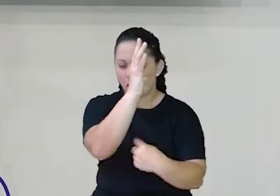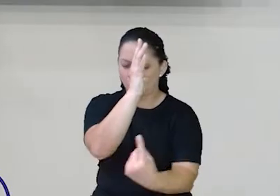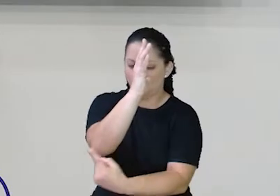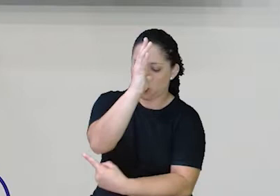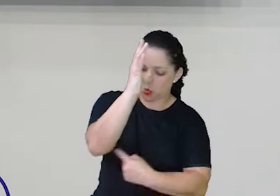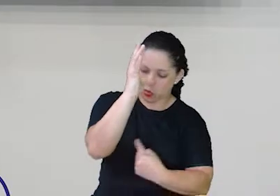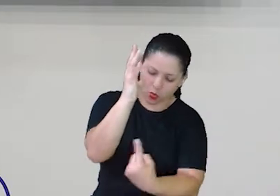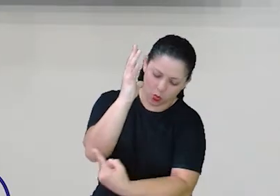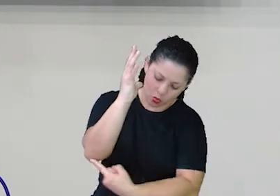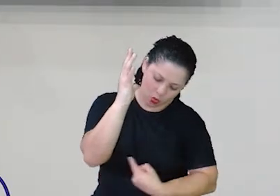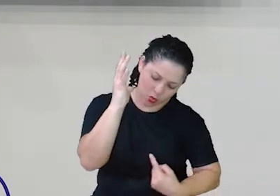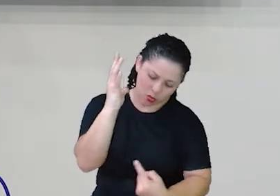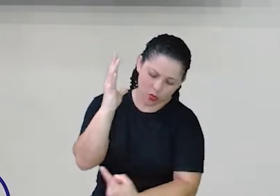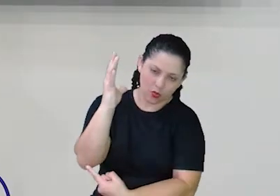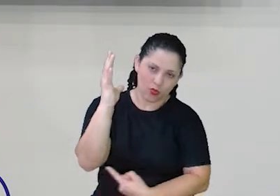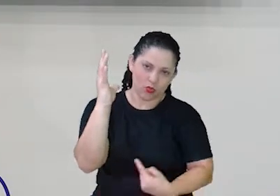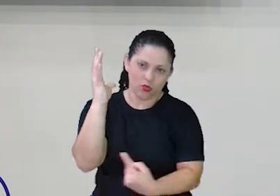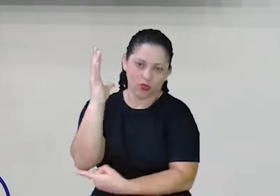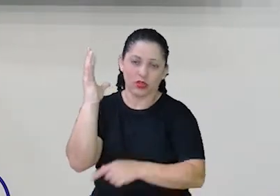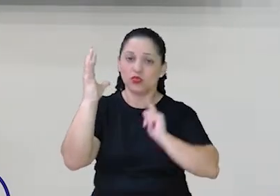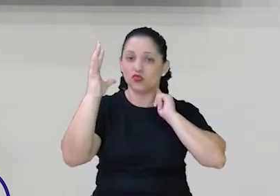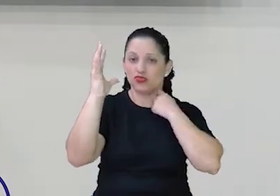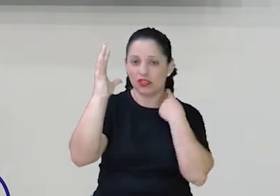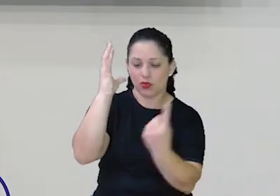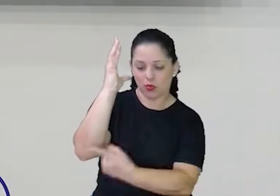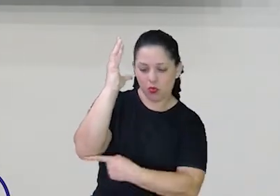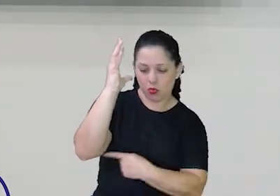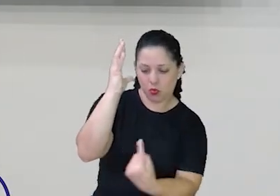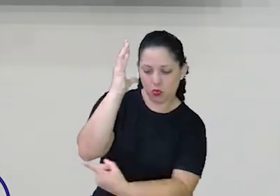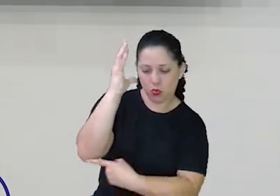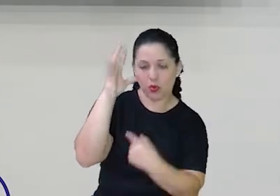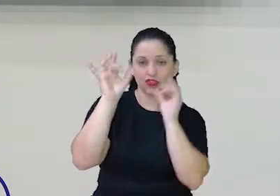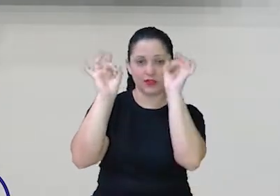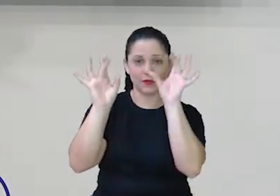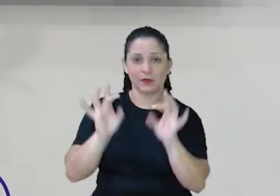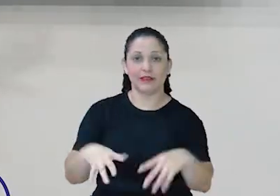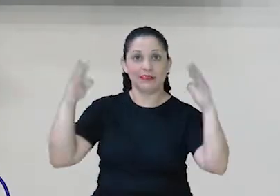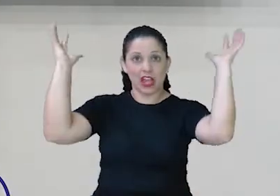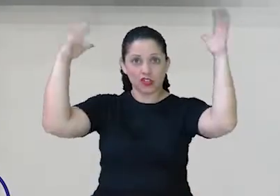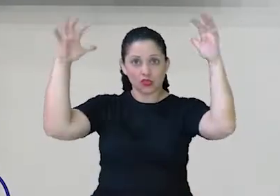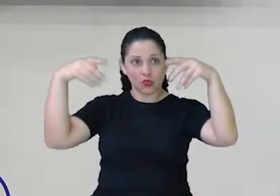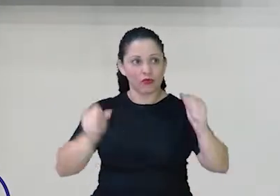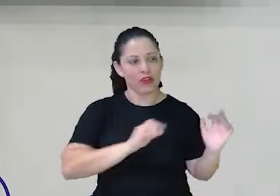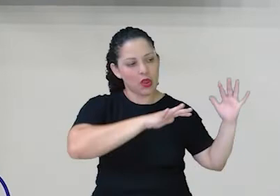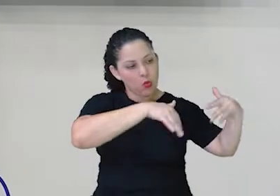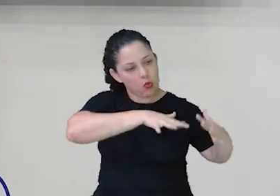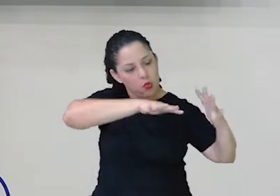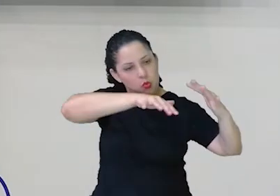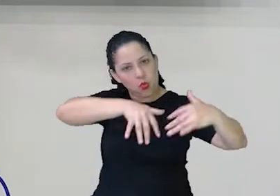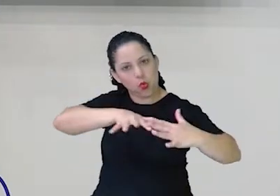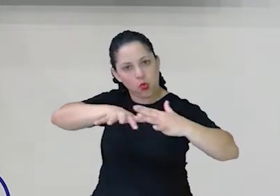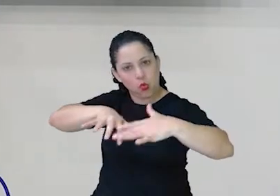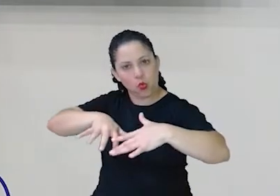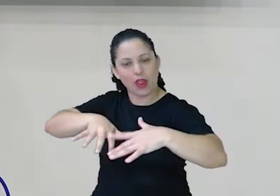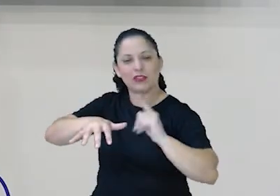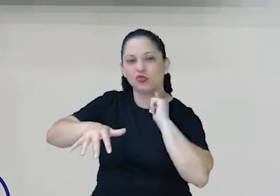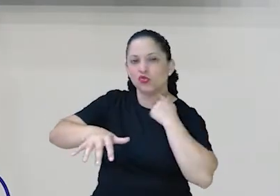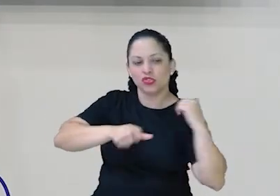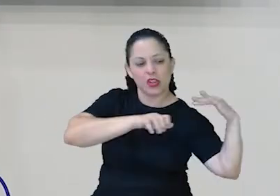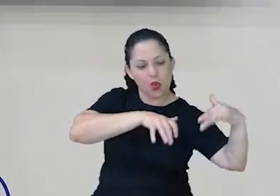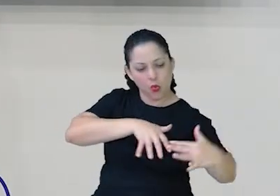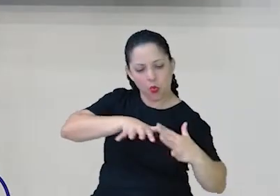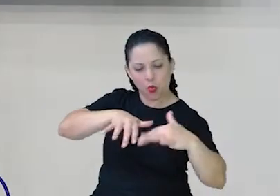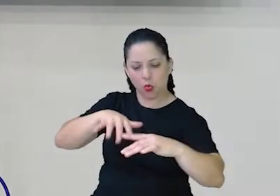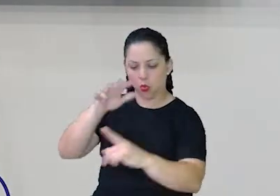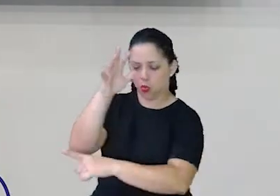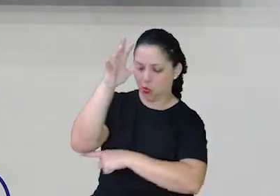suas raízes, principalmente no período da chuva, porque a chuva, ó, sai arrastando tudo e nesse arrastar ela leva o lixo também para essas